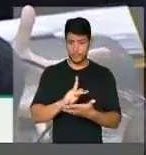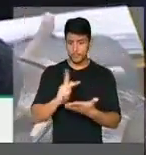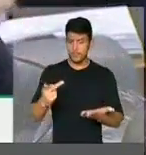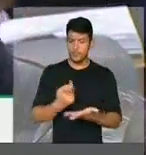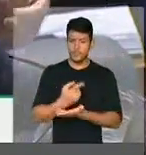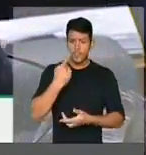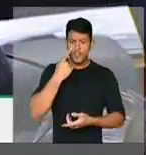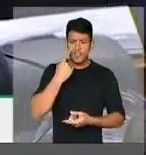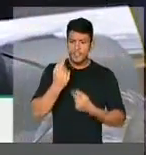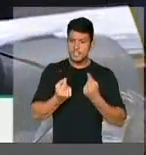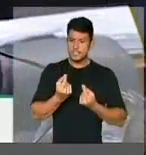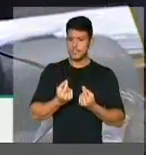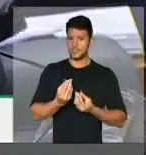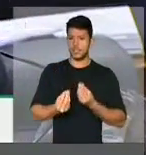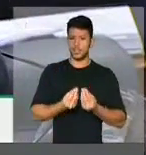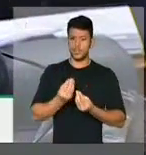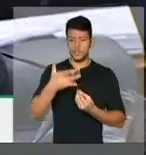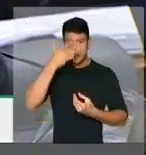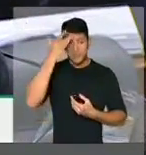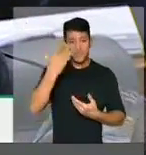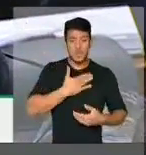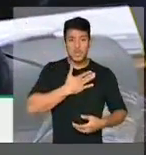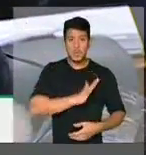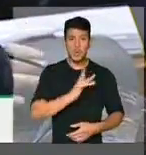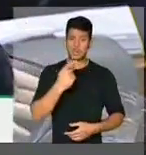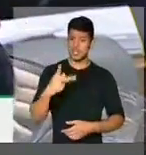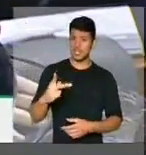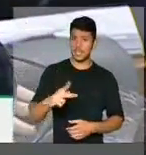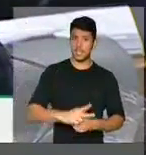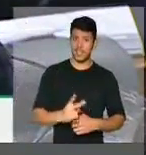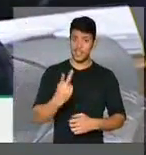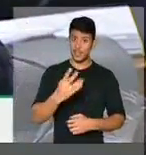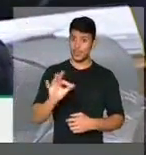aprovação dele, a menor da história, 2% na pesquisa, essa é a realidade.